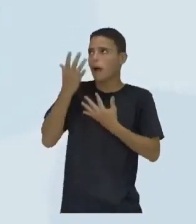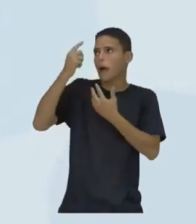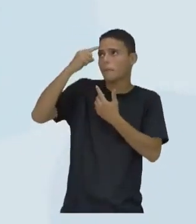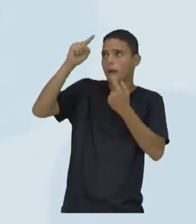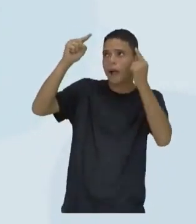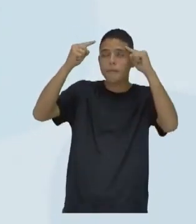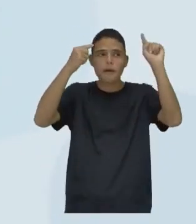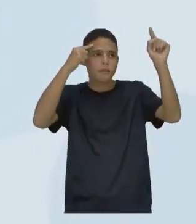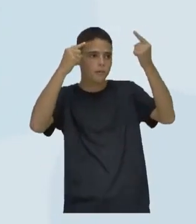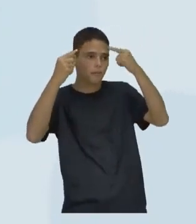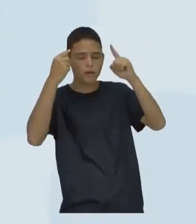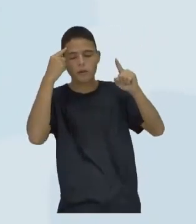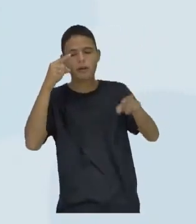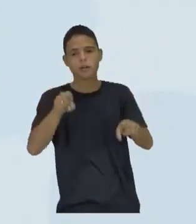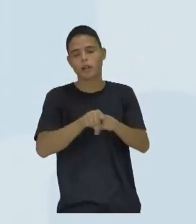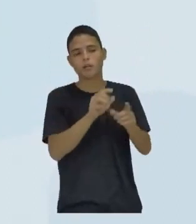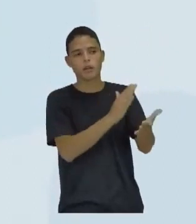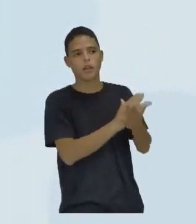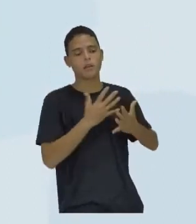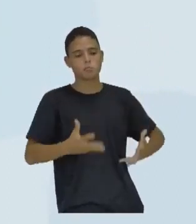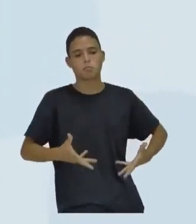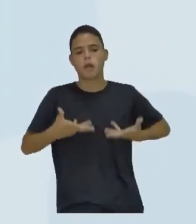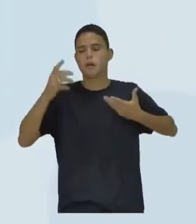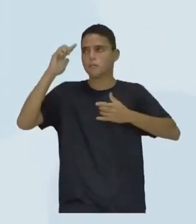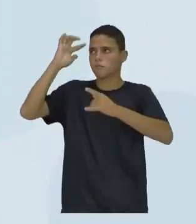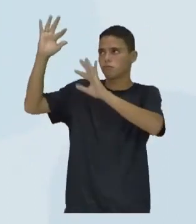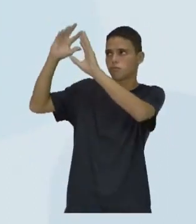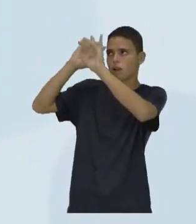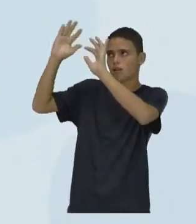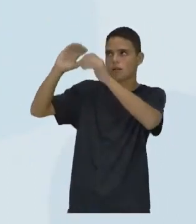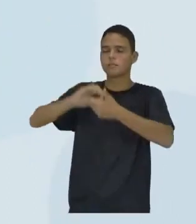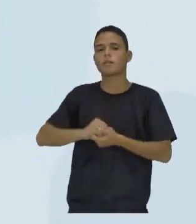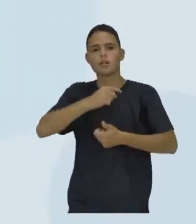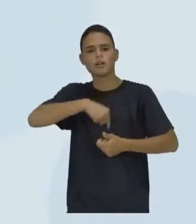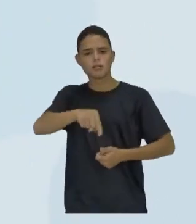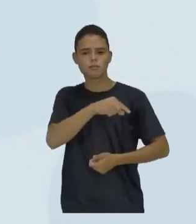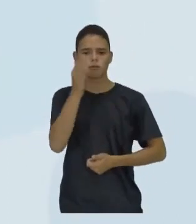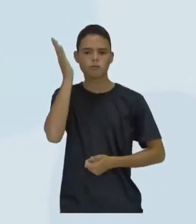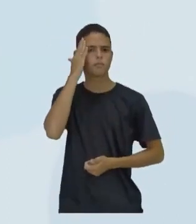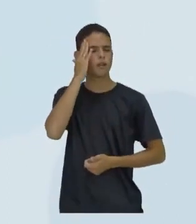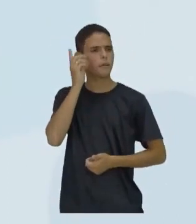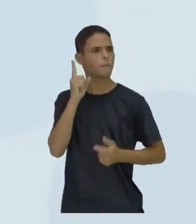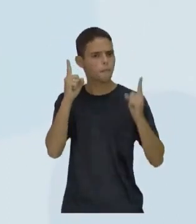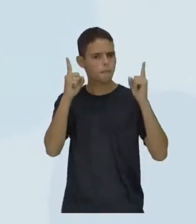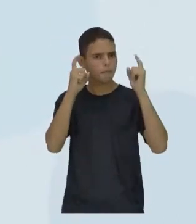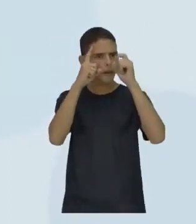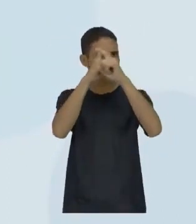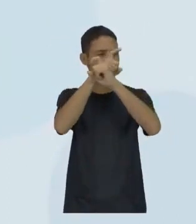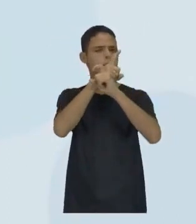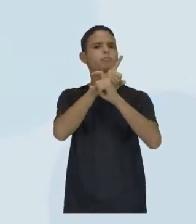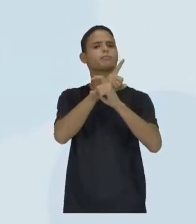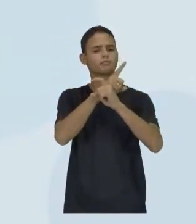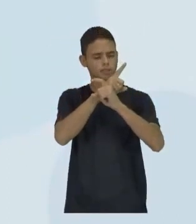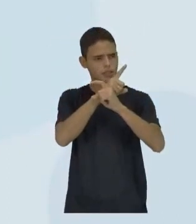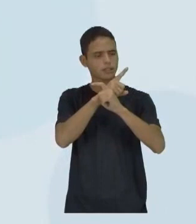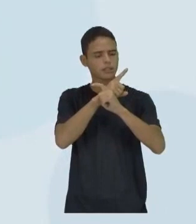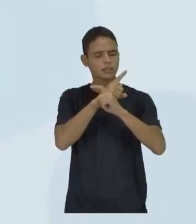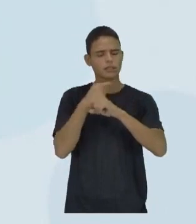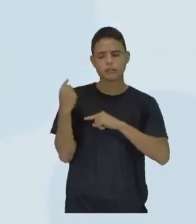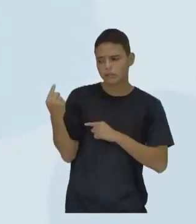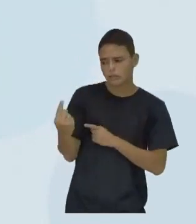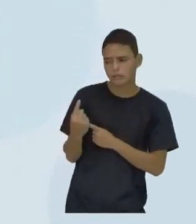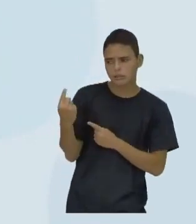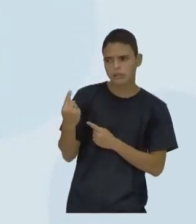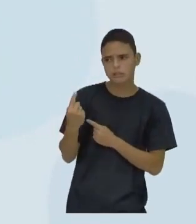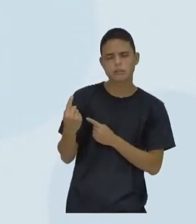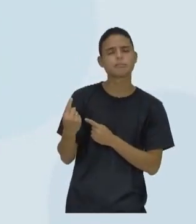cooperação. É um espaço de estímulo à imaginação. Todos sabemos como é difícil alguém prosperar com autonomia se não